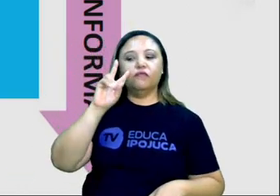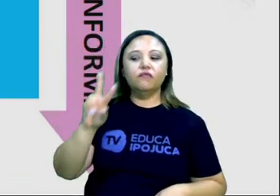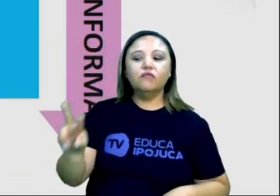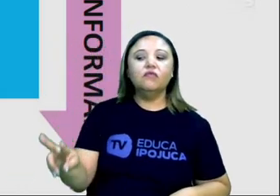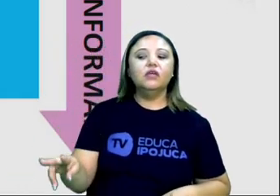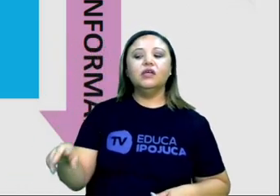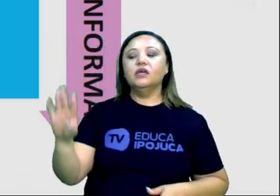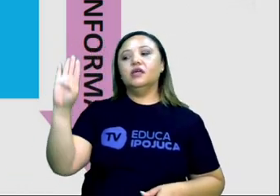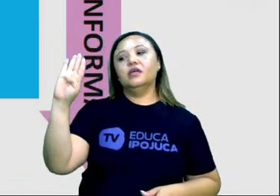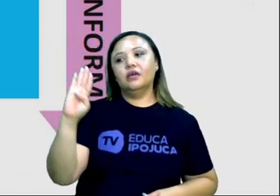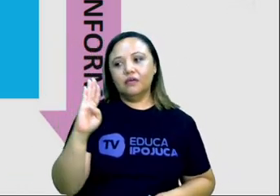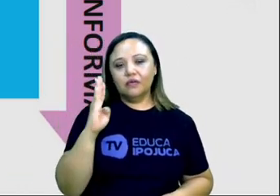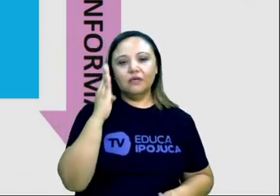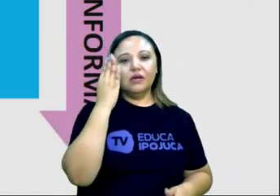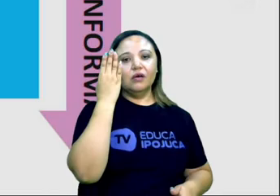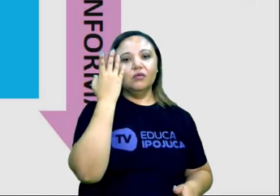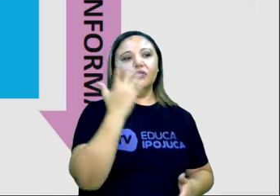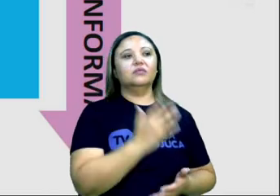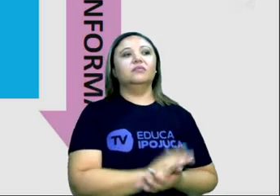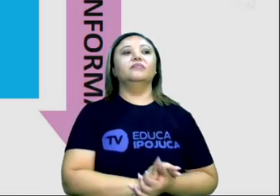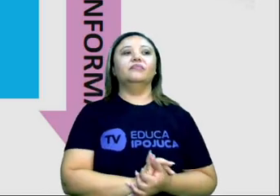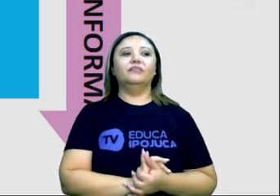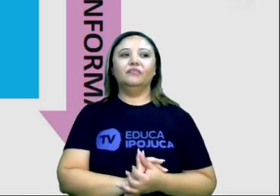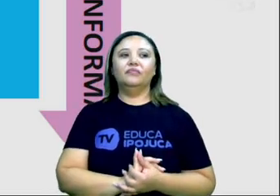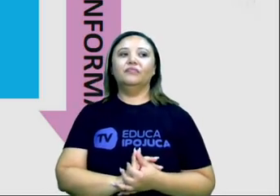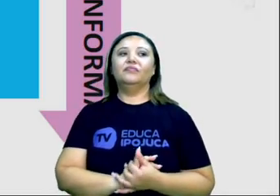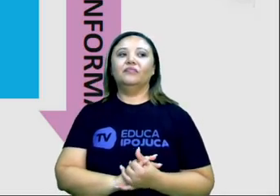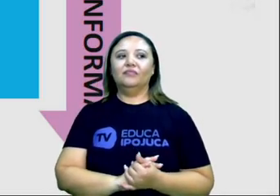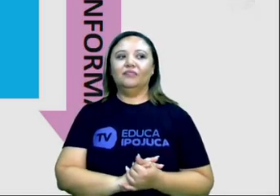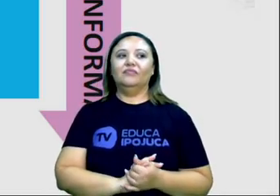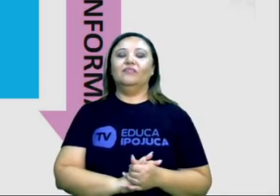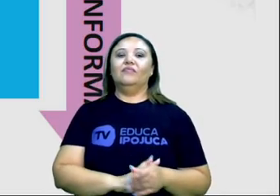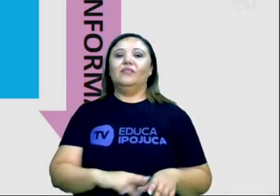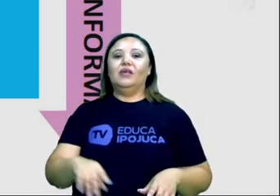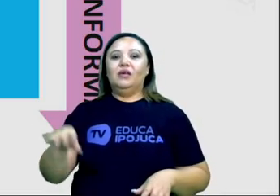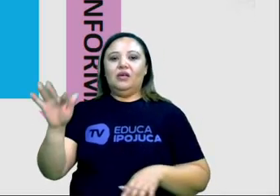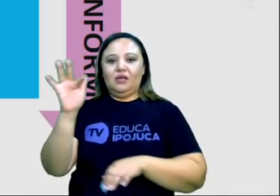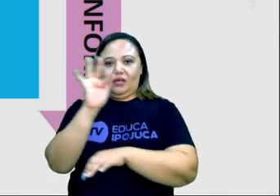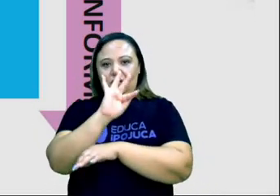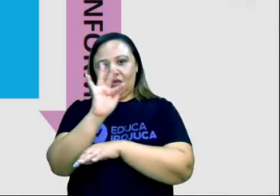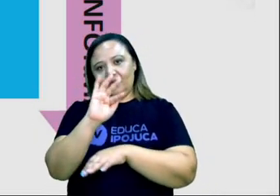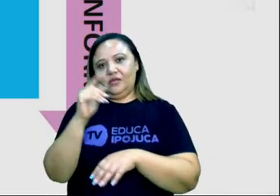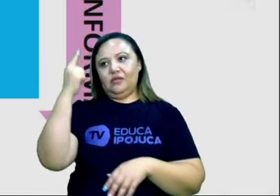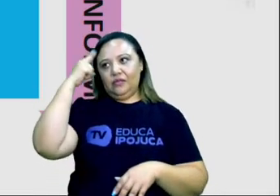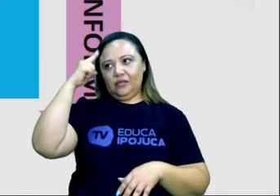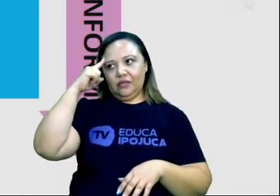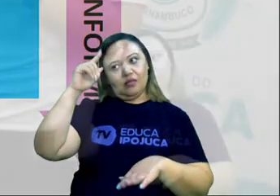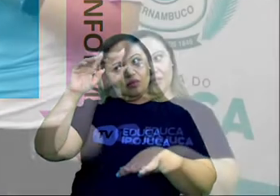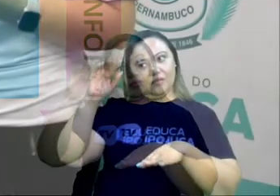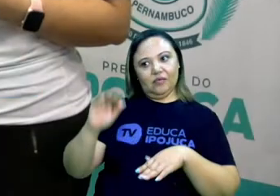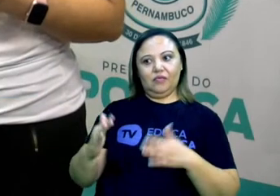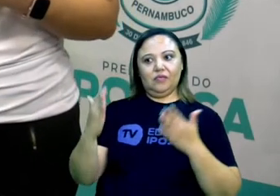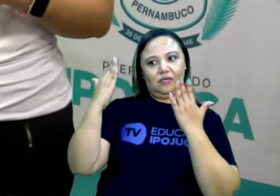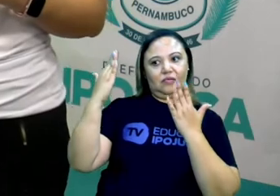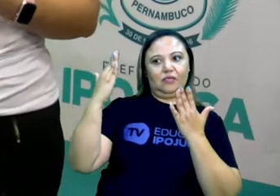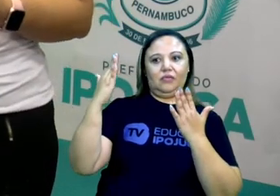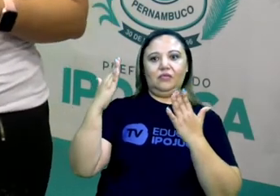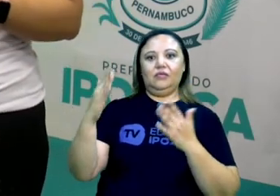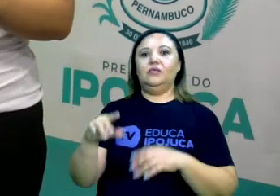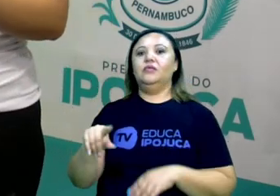falsas. Então, ó, falácias formais, raciocínio duvidoso. falácias informais,